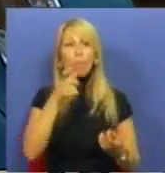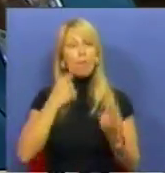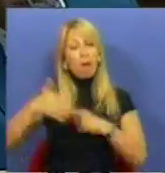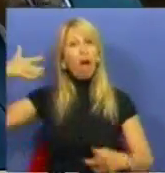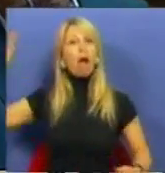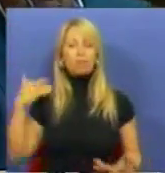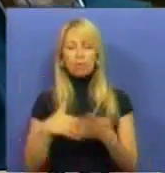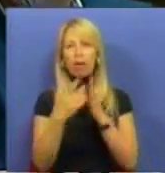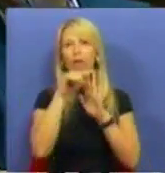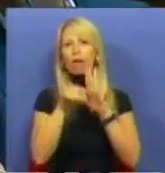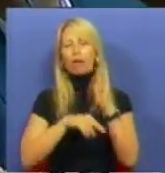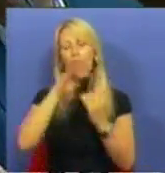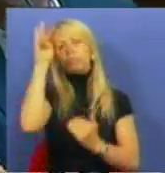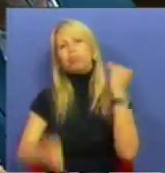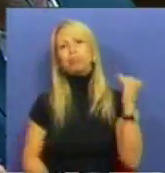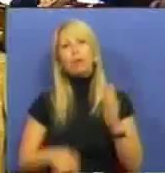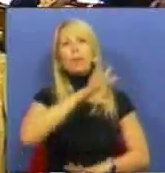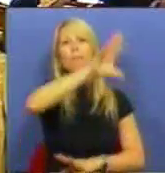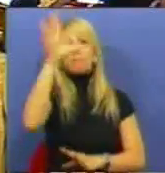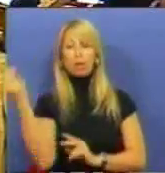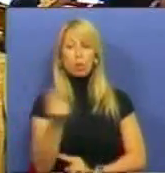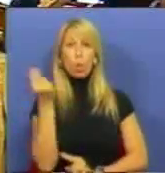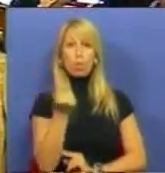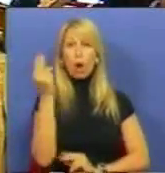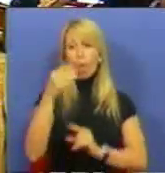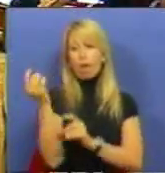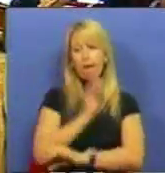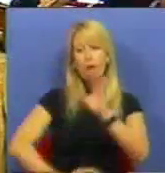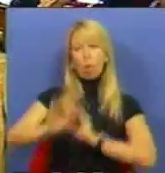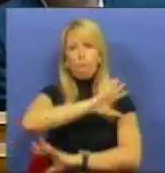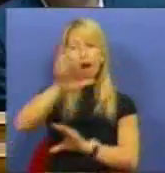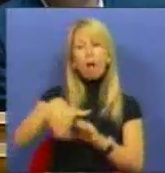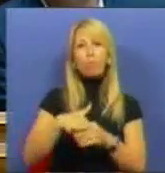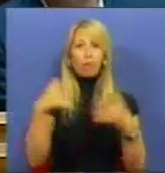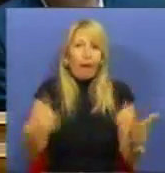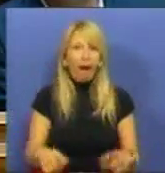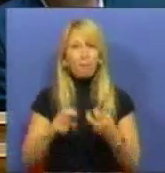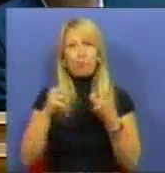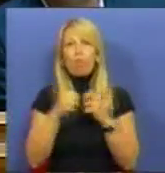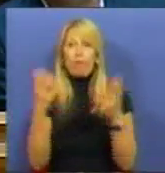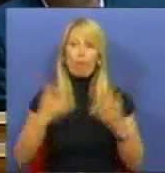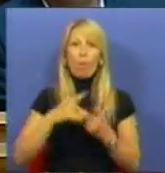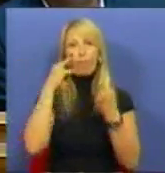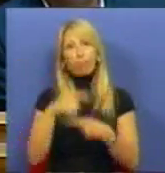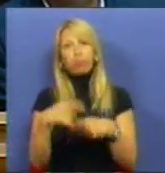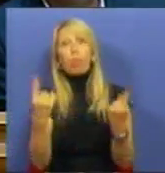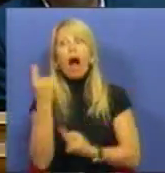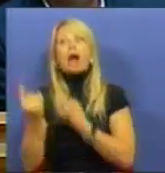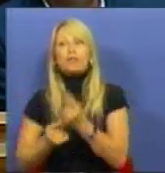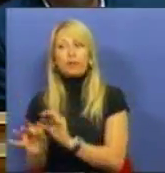critérios desiguais entre países da União Europeia que enfrentam problemas de contas públicas, em muitos casos